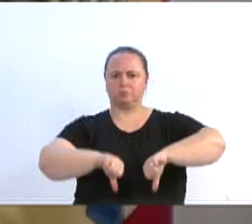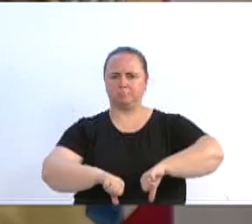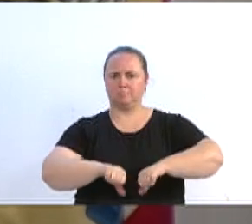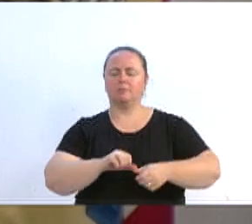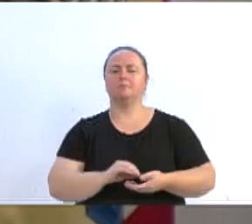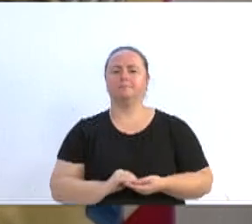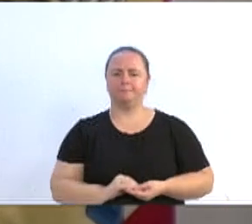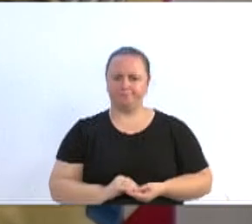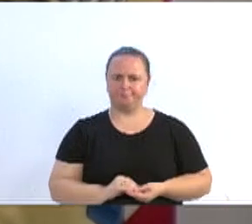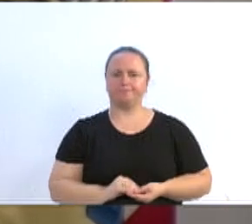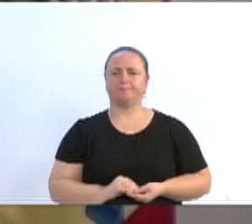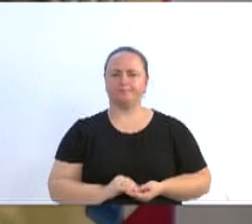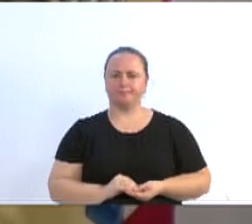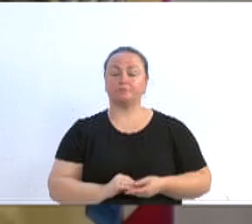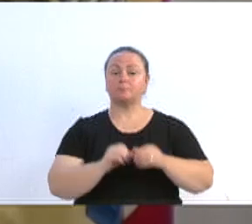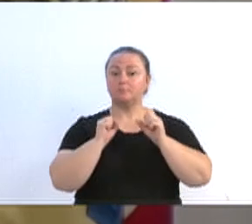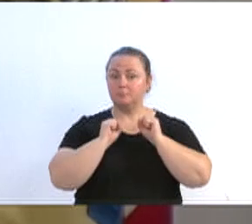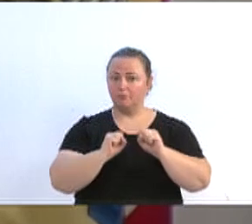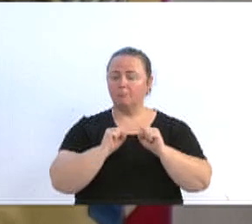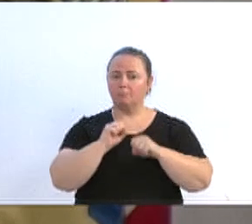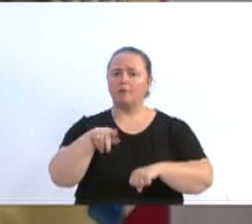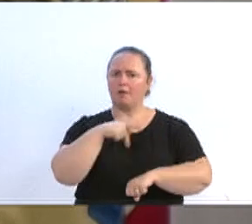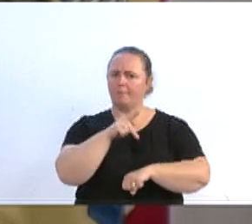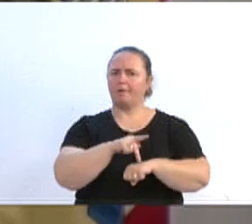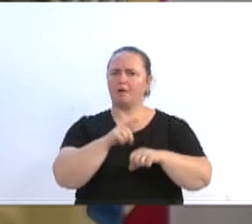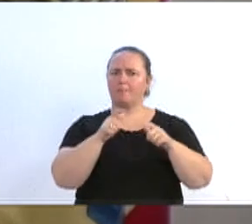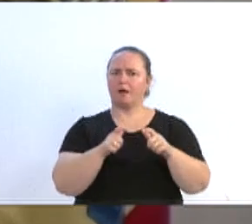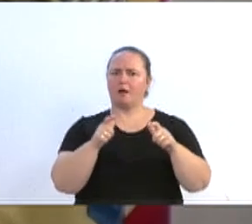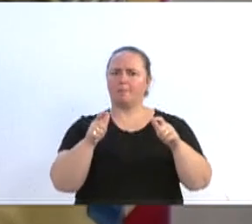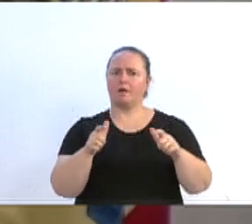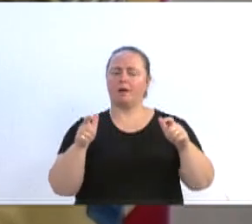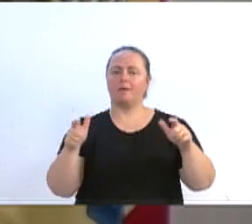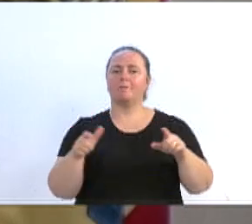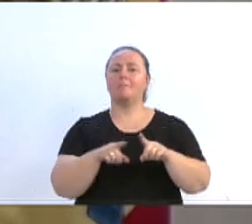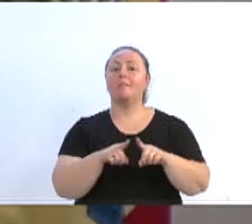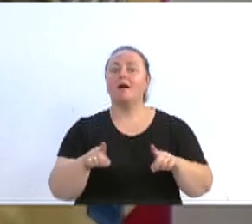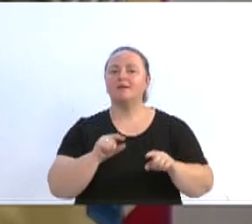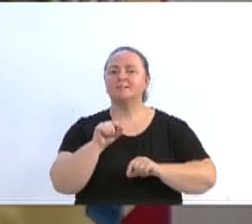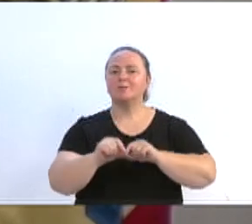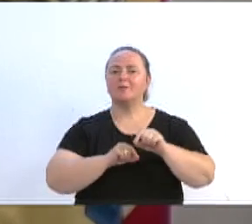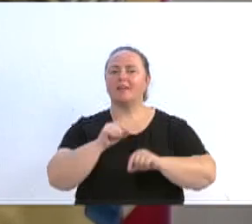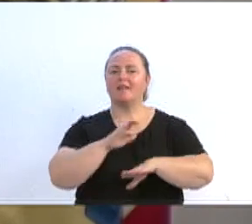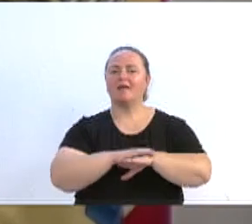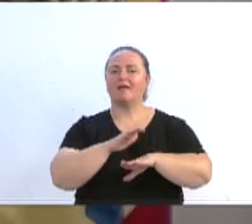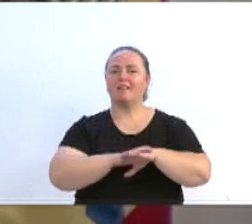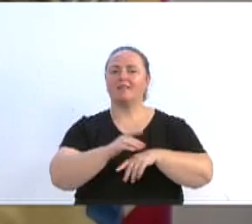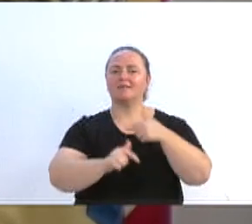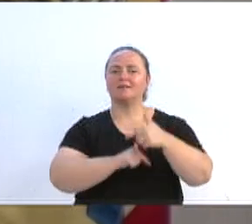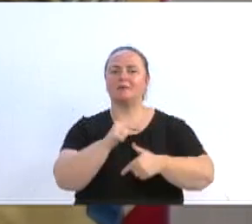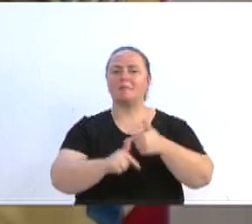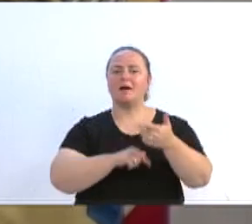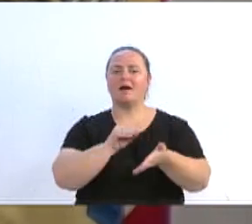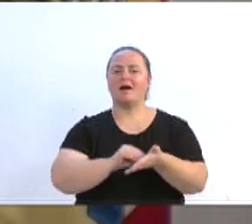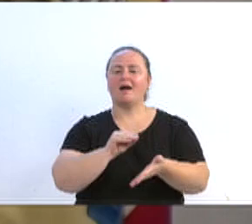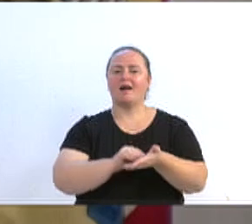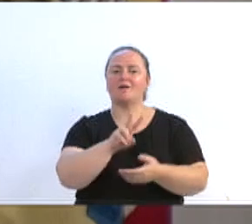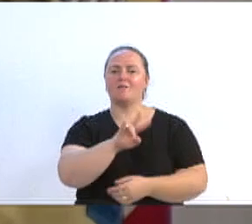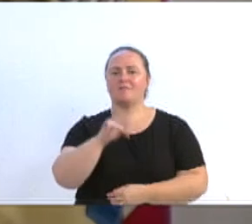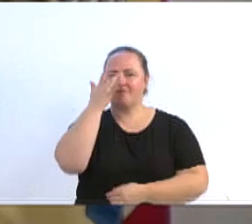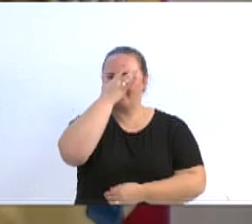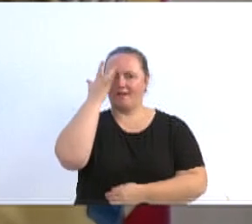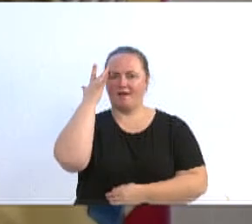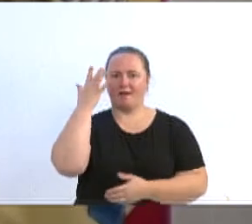houver um crescimento do país, não haverá mão de obra para ocupar as vagas de trabalho. São 13 milhões